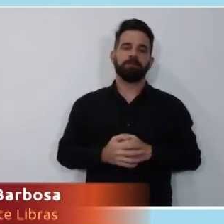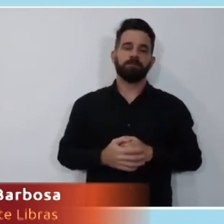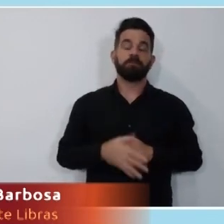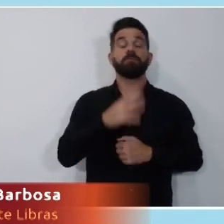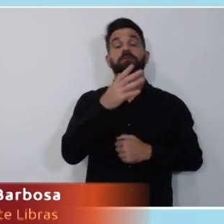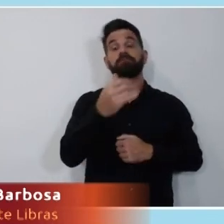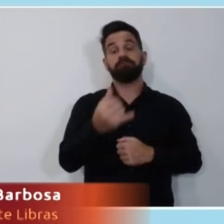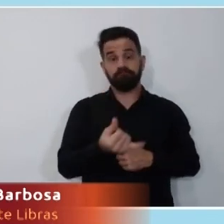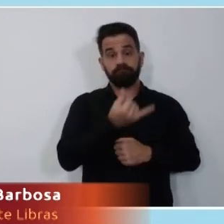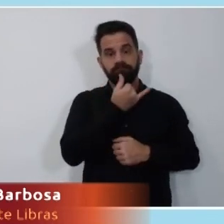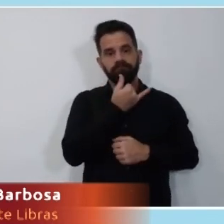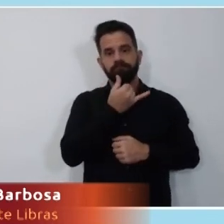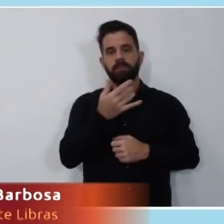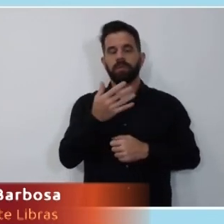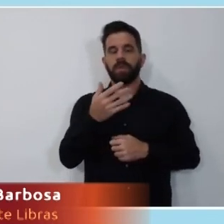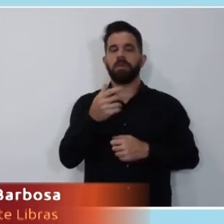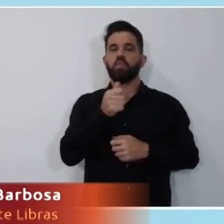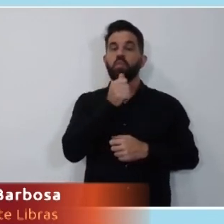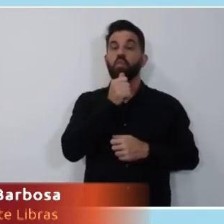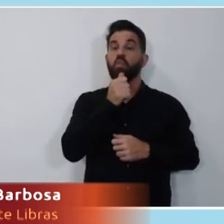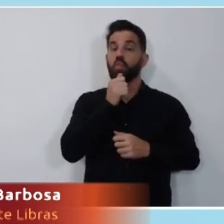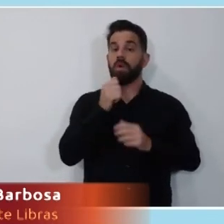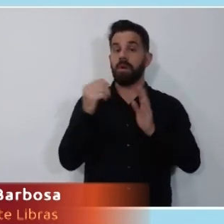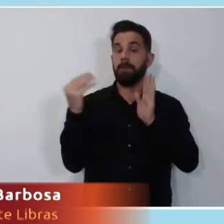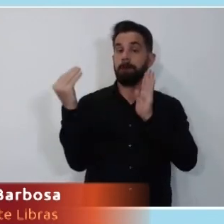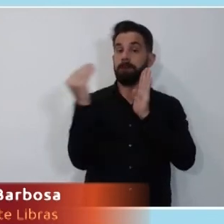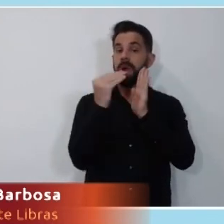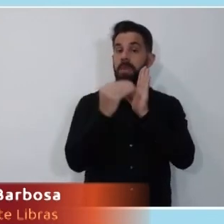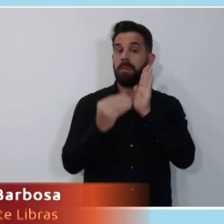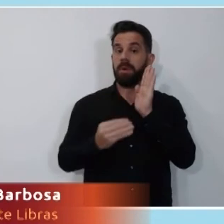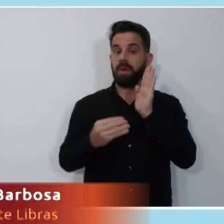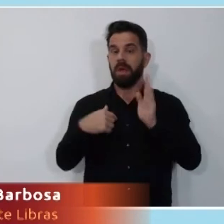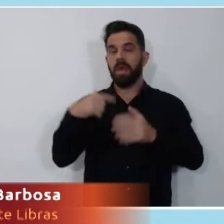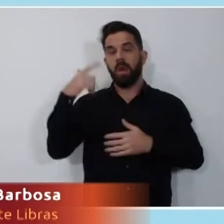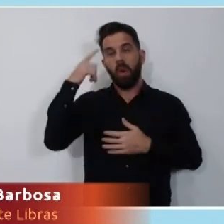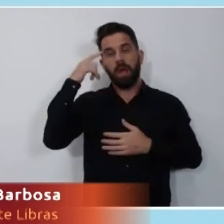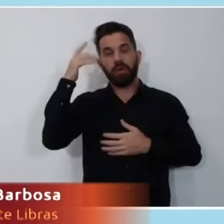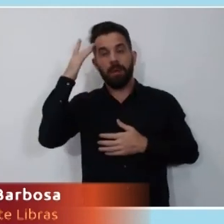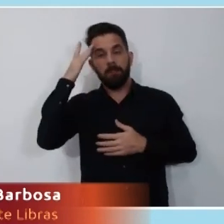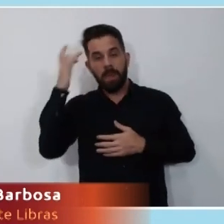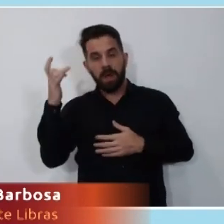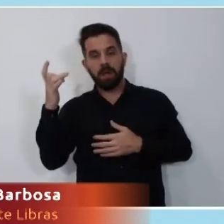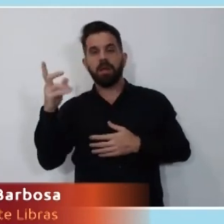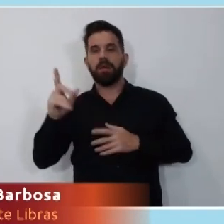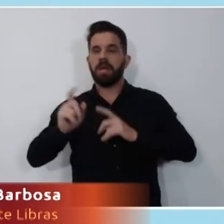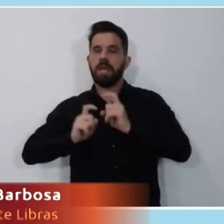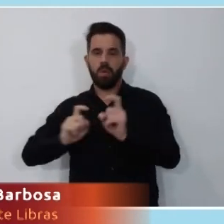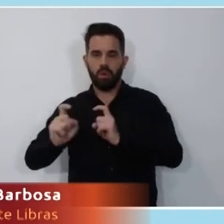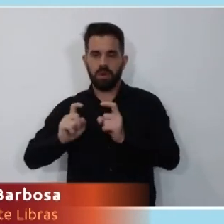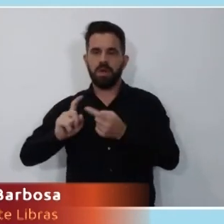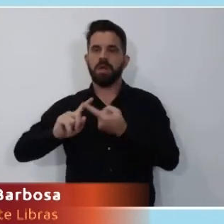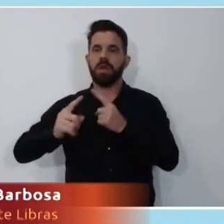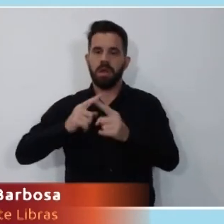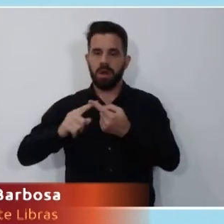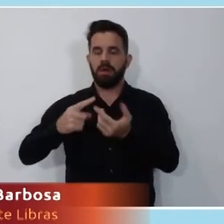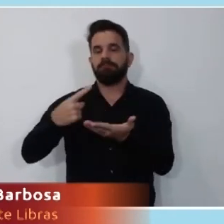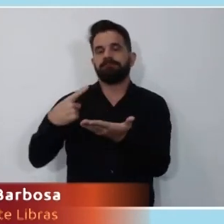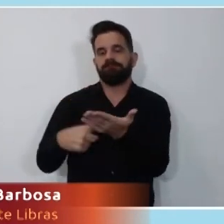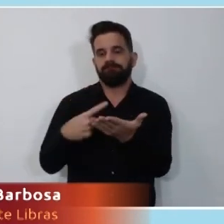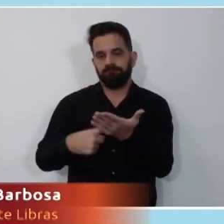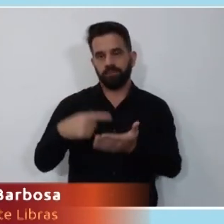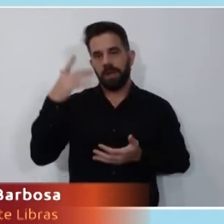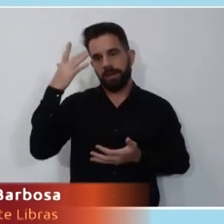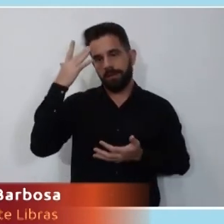Infelizmente, nós não temos a programação fechada, é uma reunião de amanhã, né, professor? Amanhã nós vamos fechar isso daí, mas vai haver